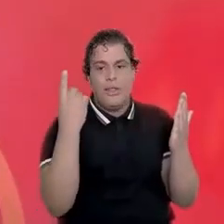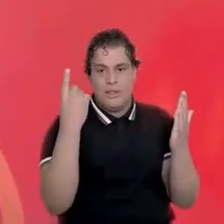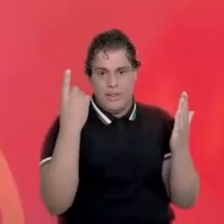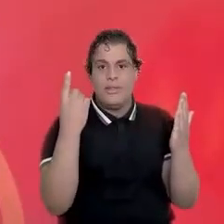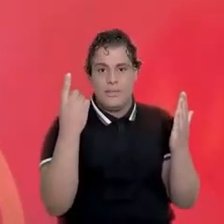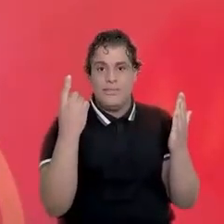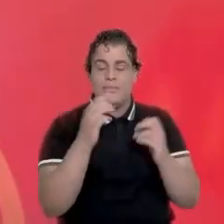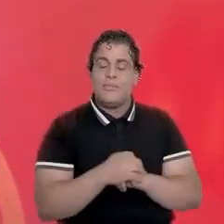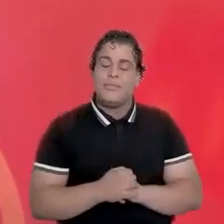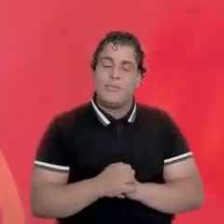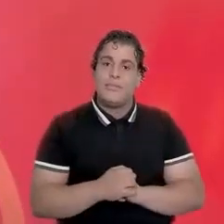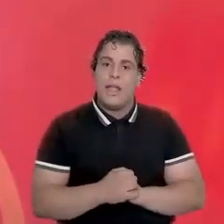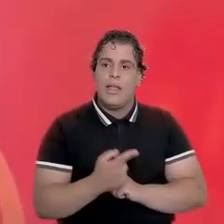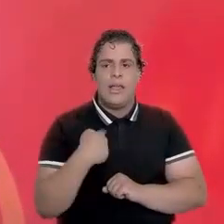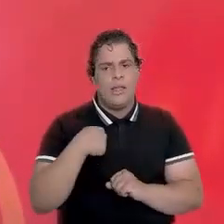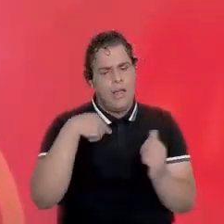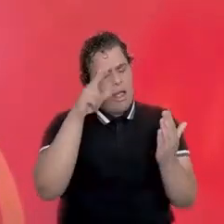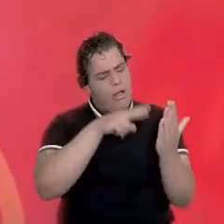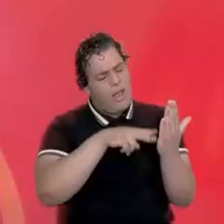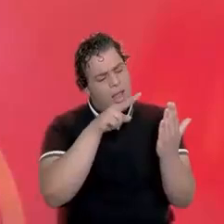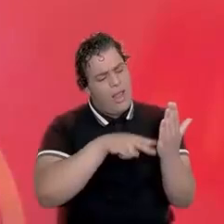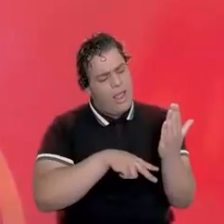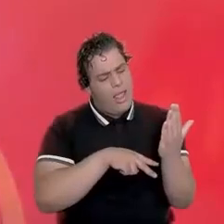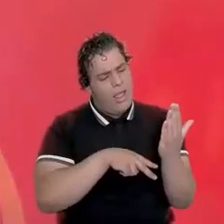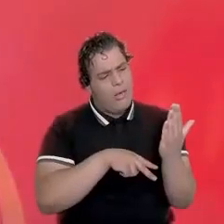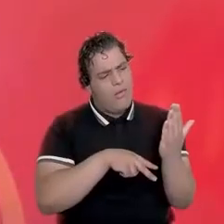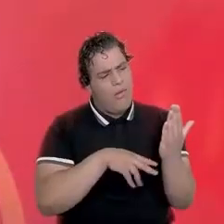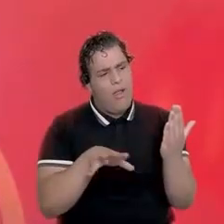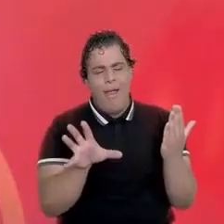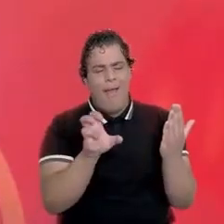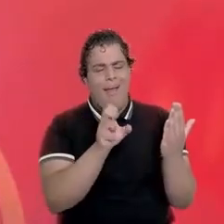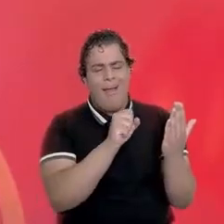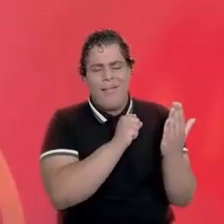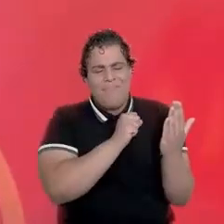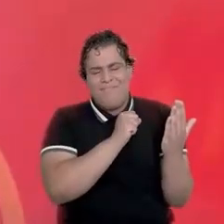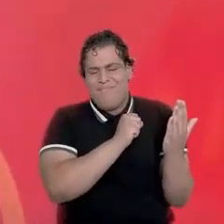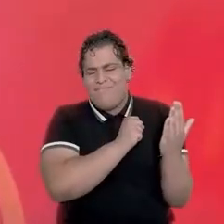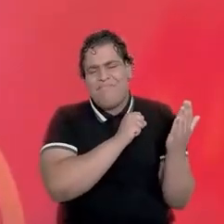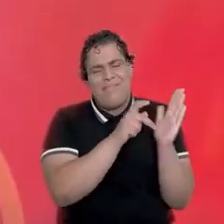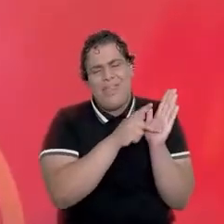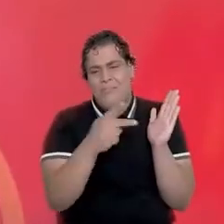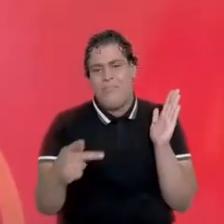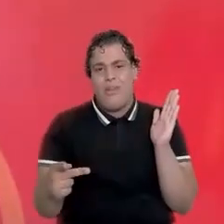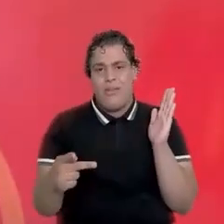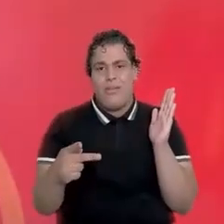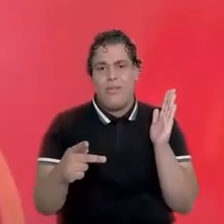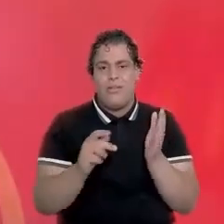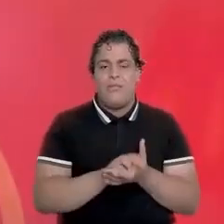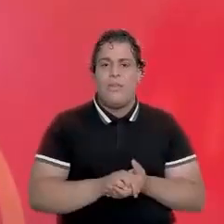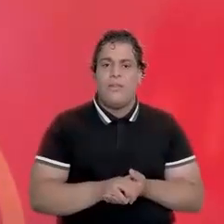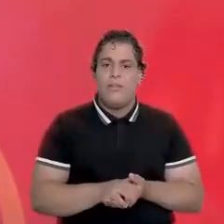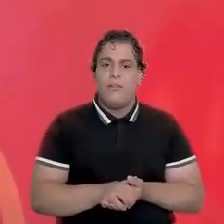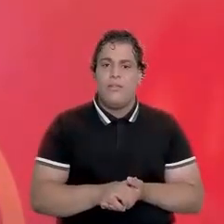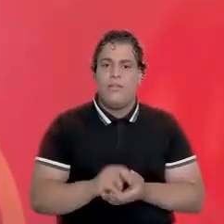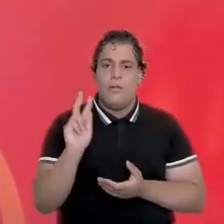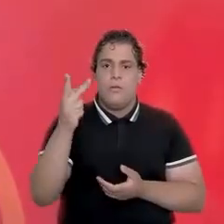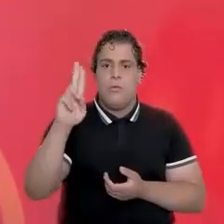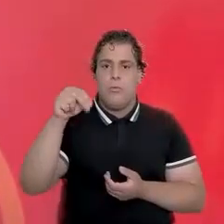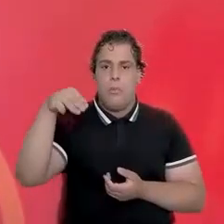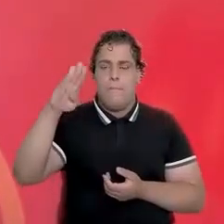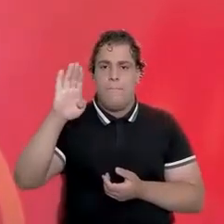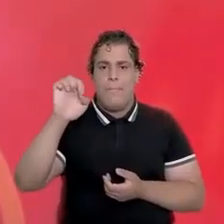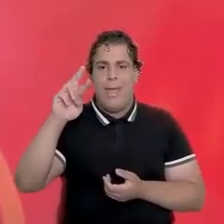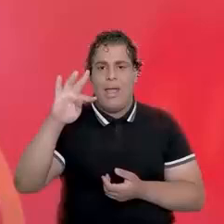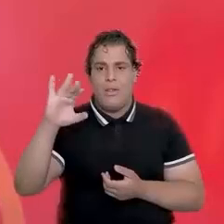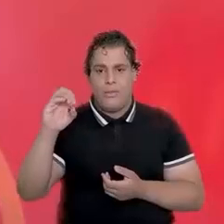um dia eu estava lendo, adorava os poemas de Humberto de Campos. Estava